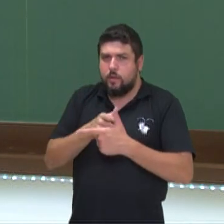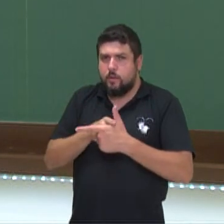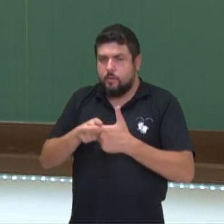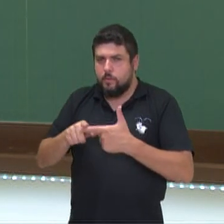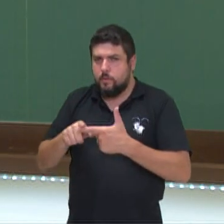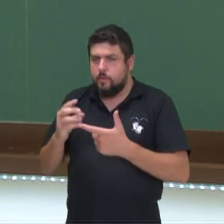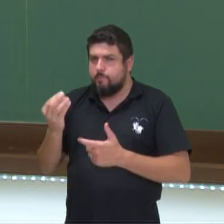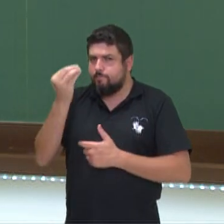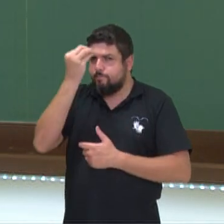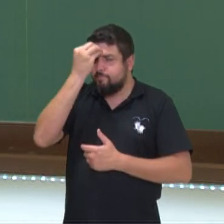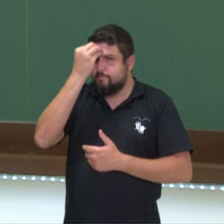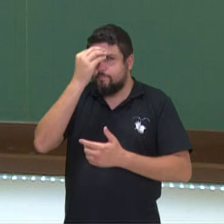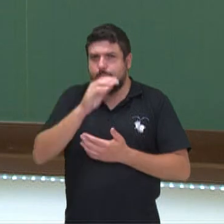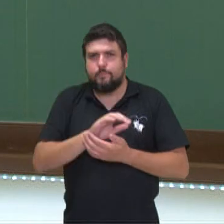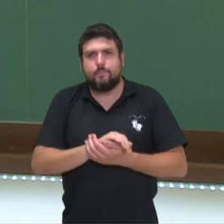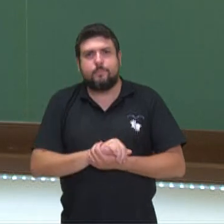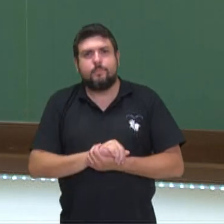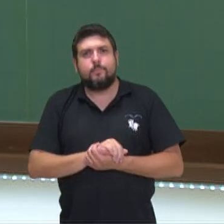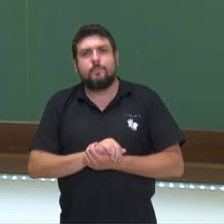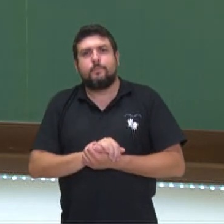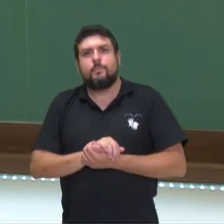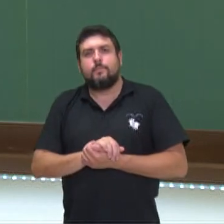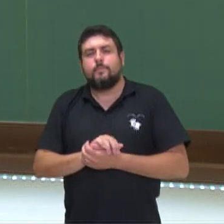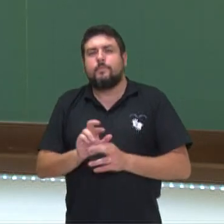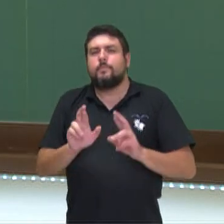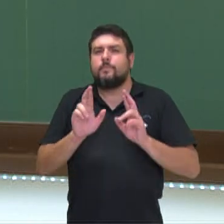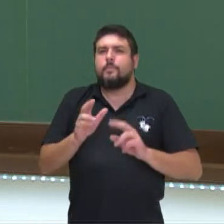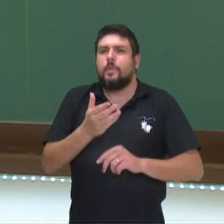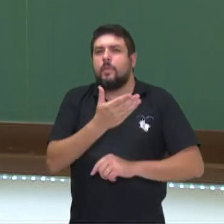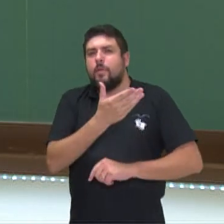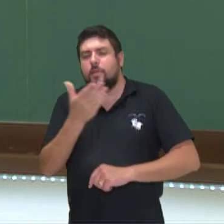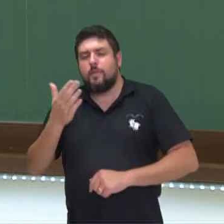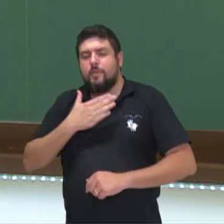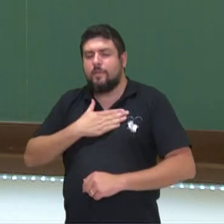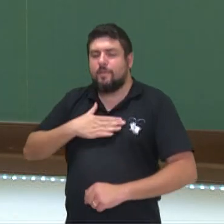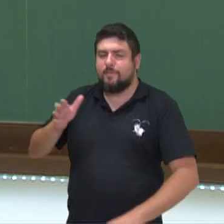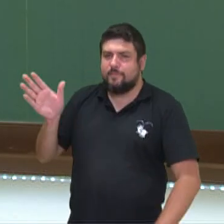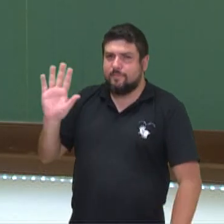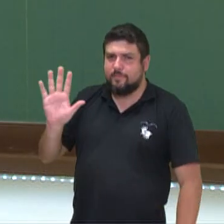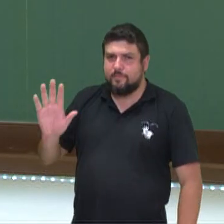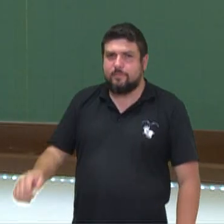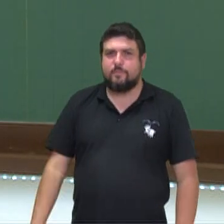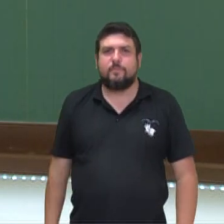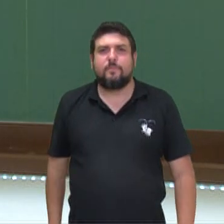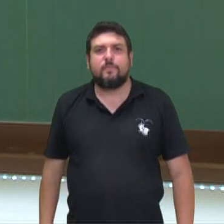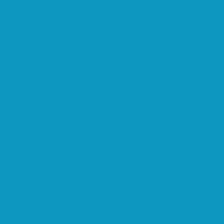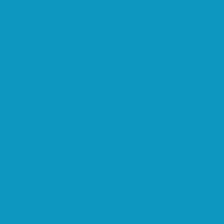pode esquecer, hein? Eu espero que vocês tenham gostado e até breve!